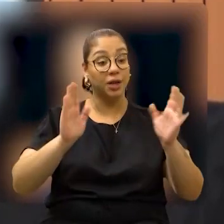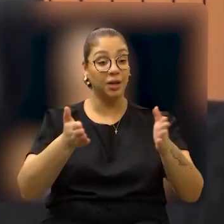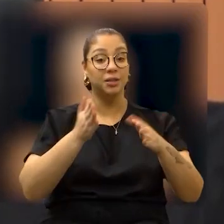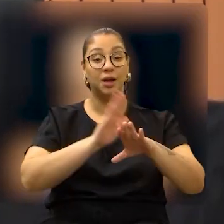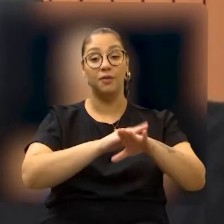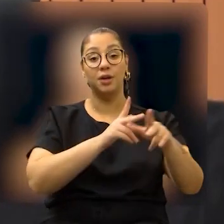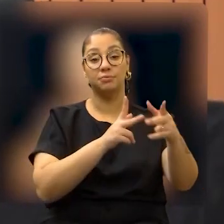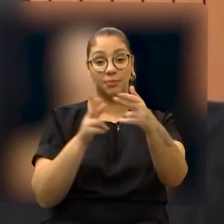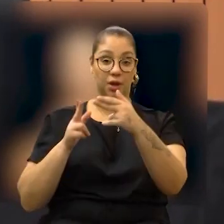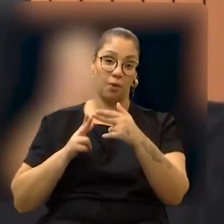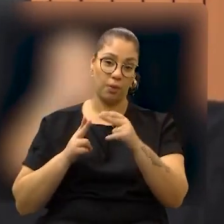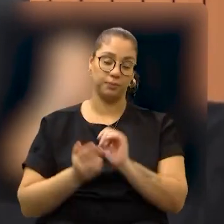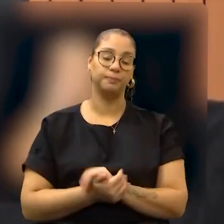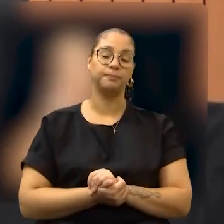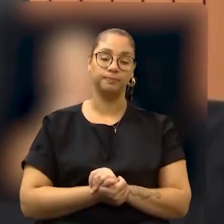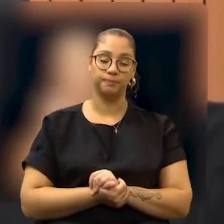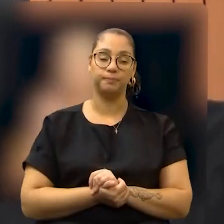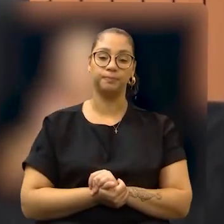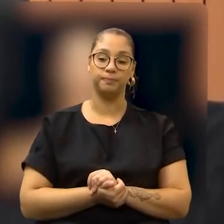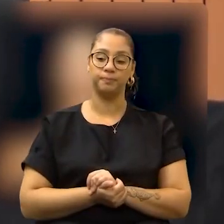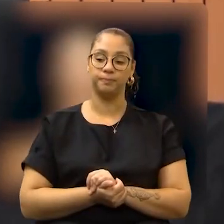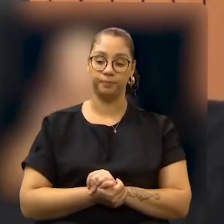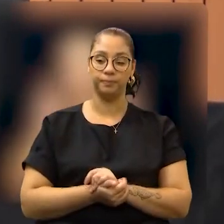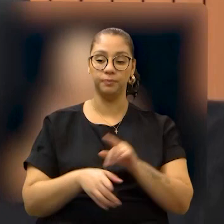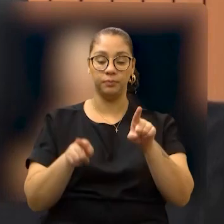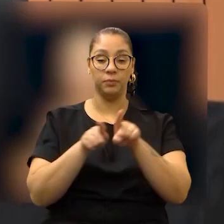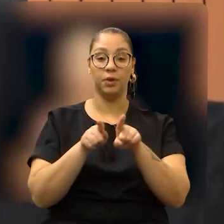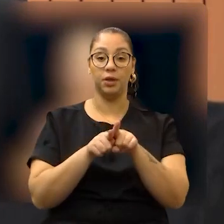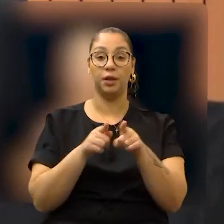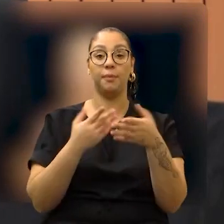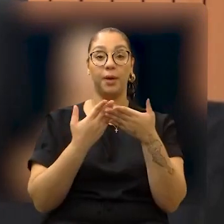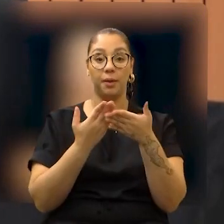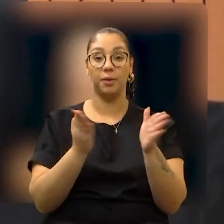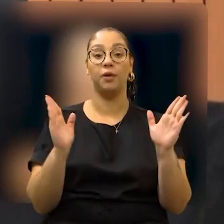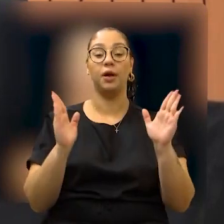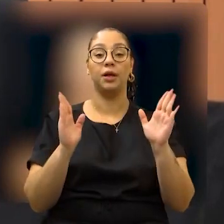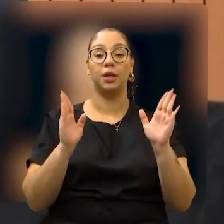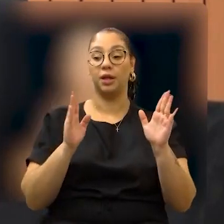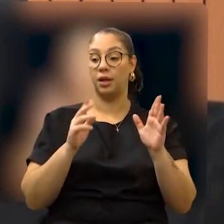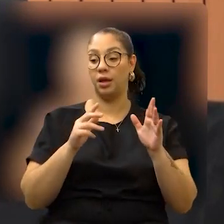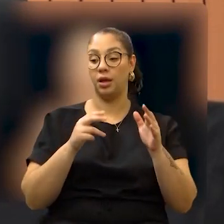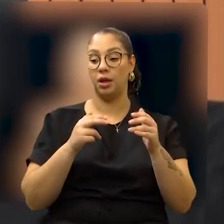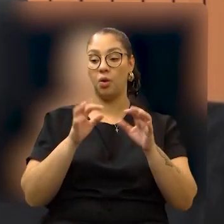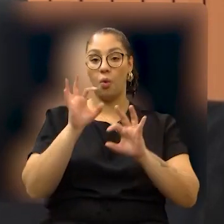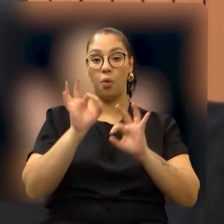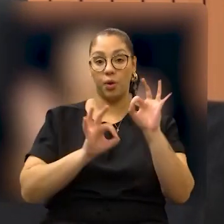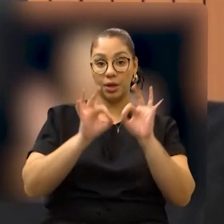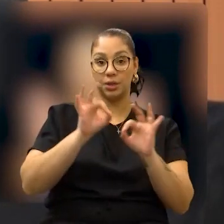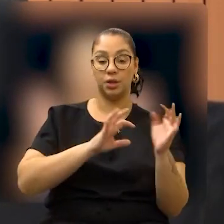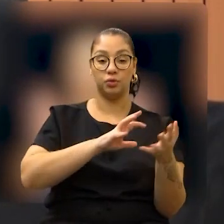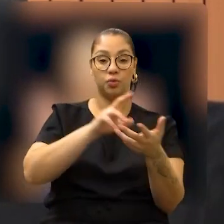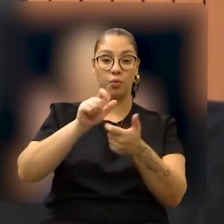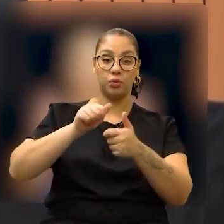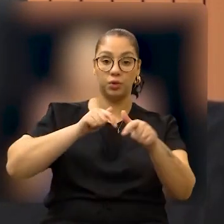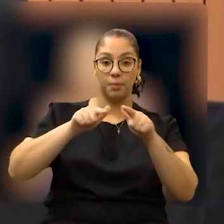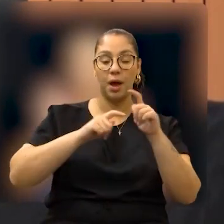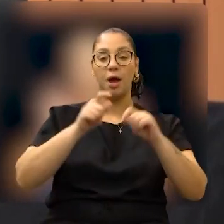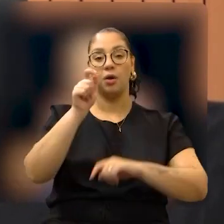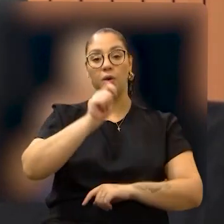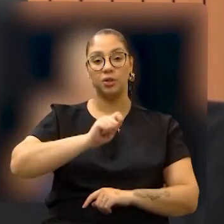quem faz. Da mesma forma, né, a gente abrir as portas para que os segmentos organizados do mundo do